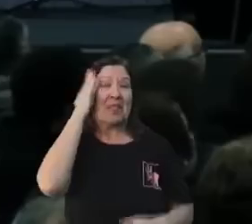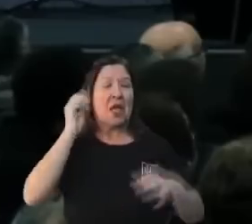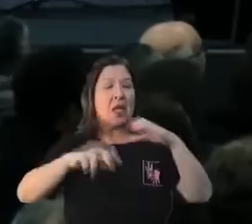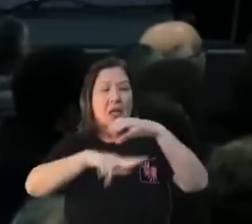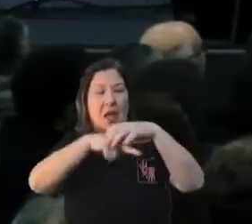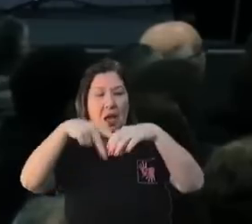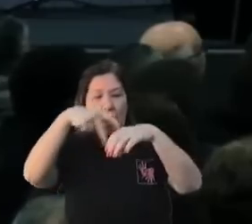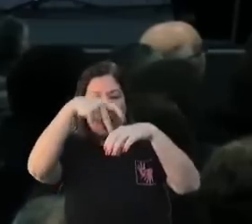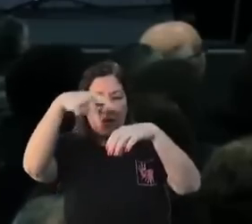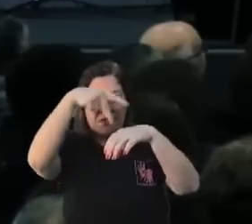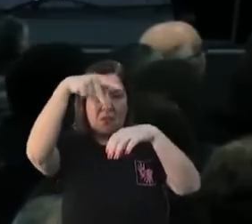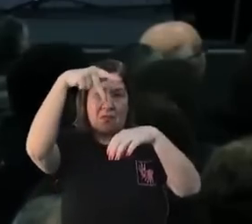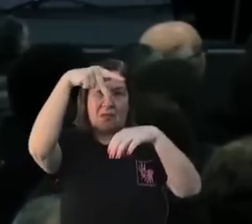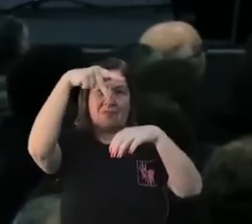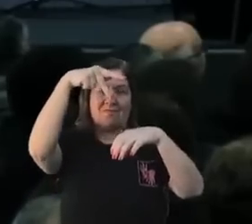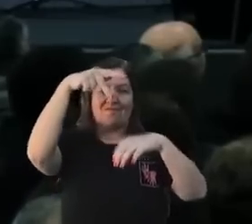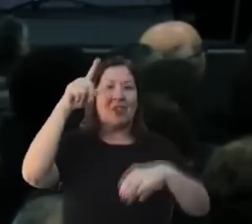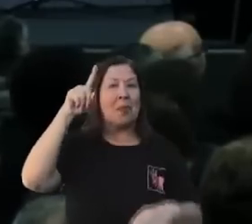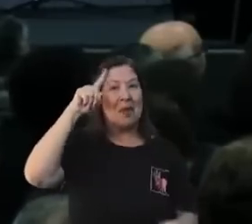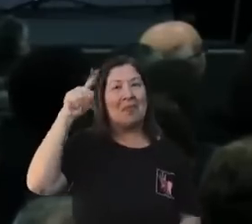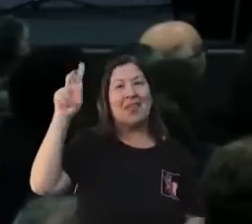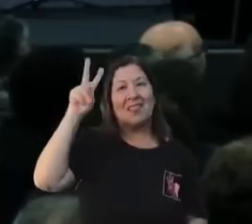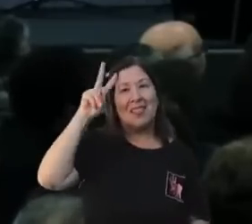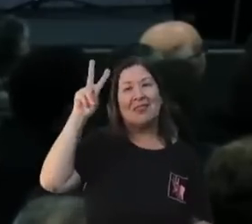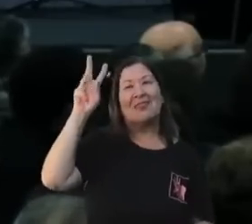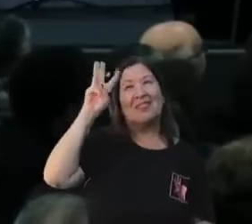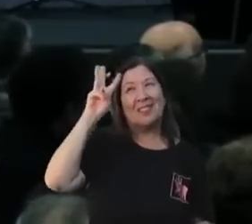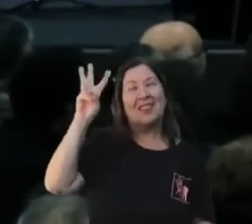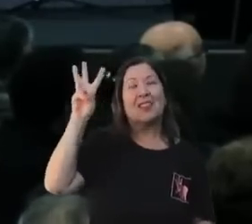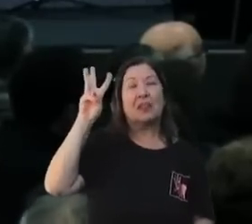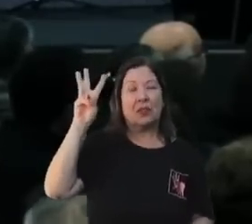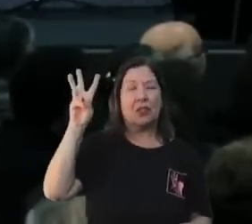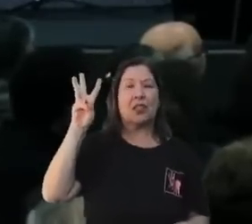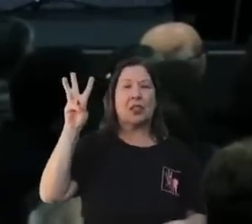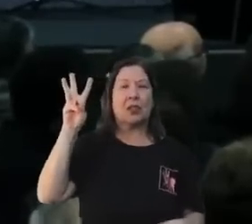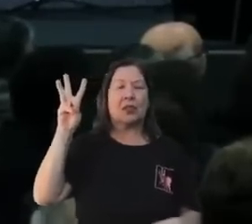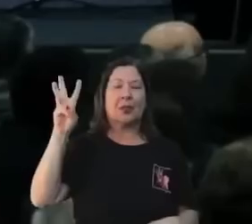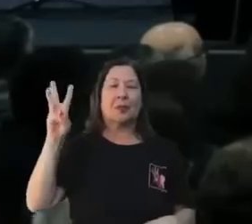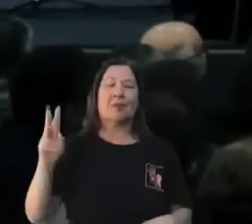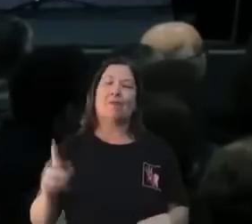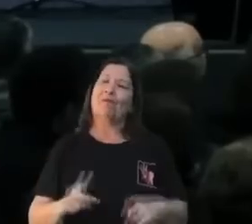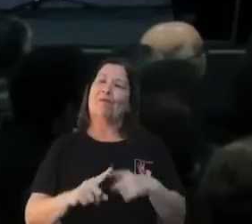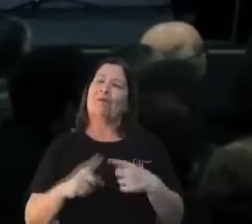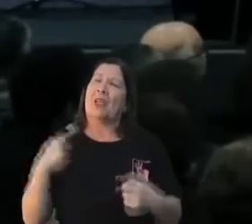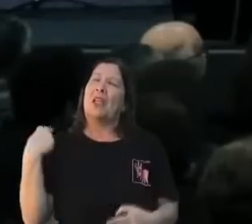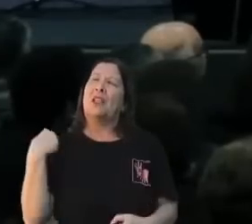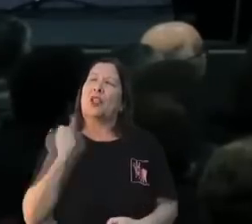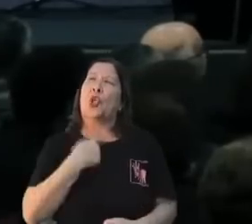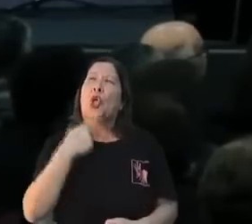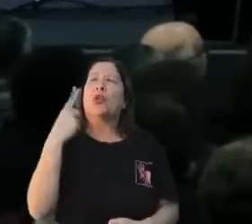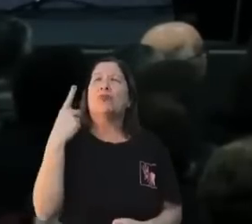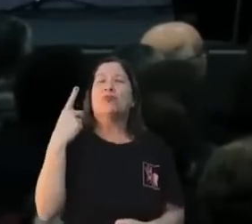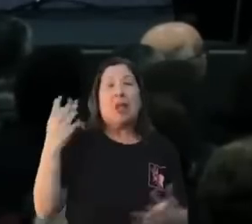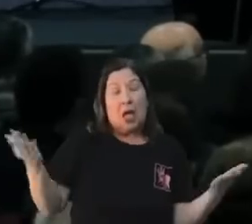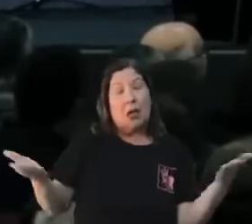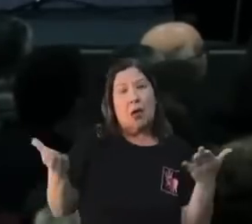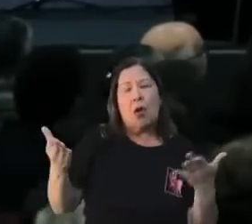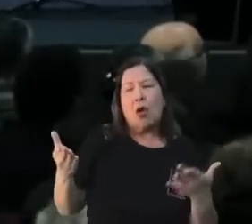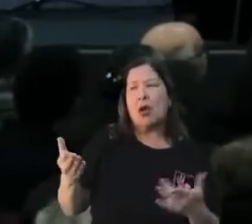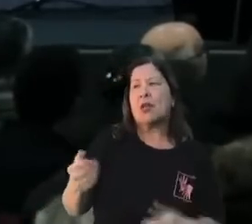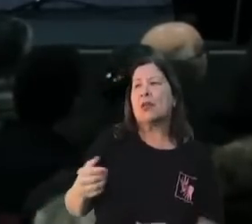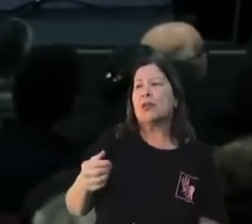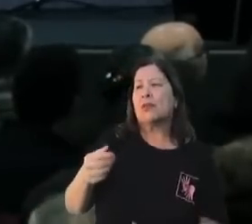chegamos é que quando os homens pensam que eles estão no controle, que eles têm as rédeas da história em suas